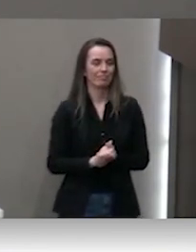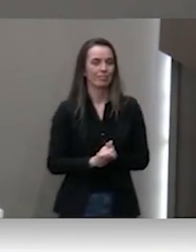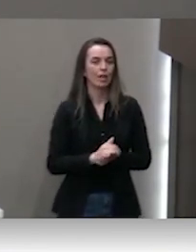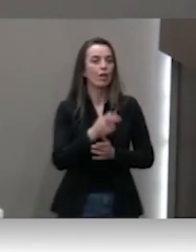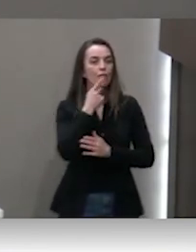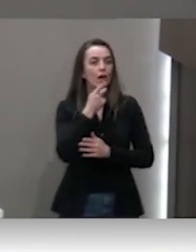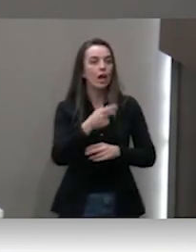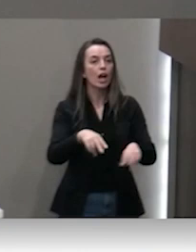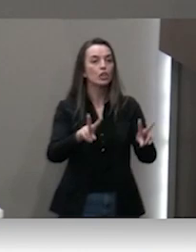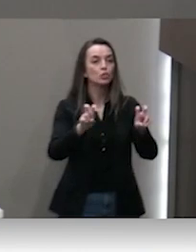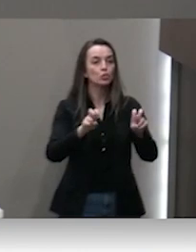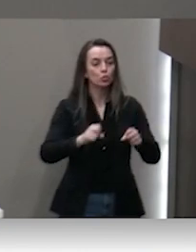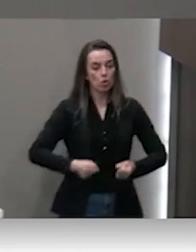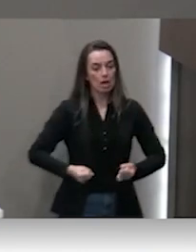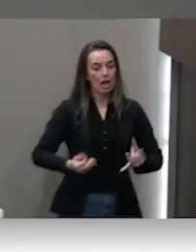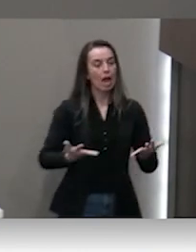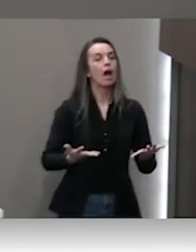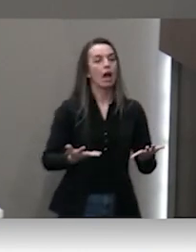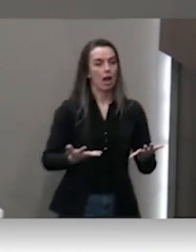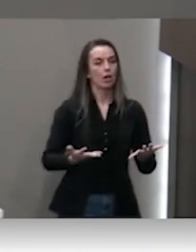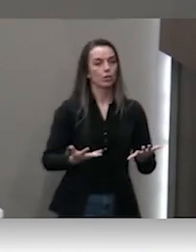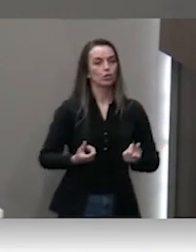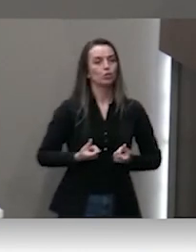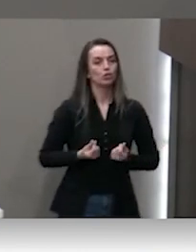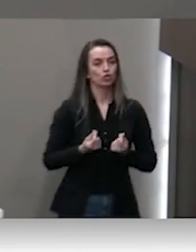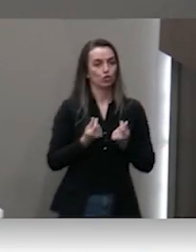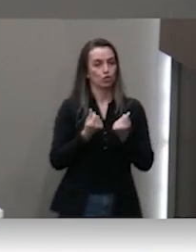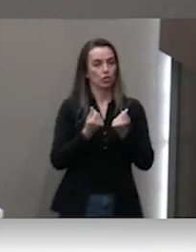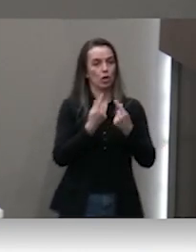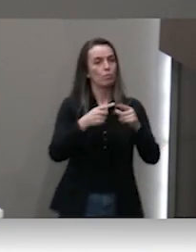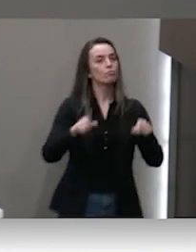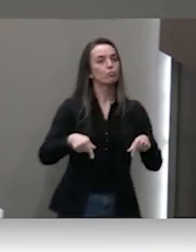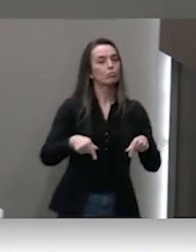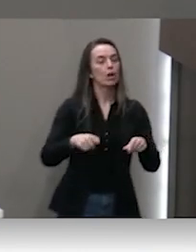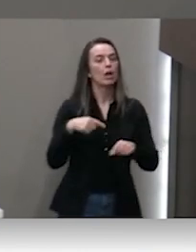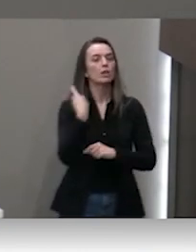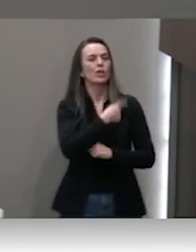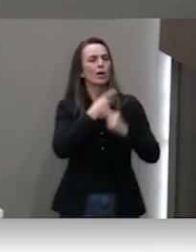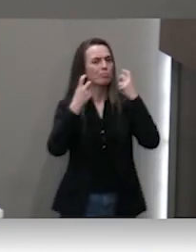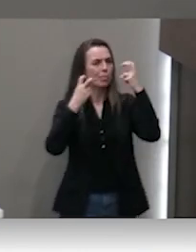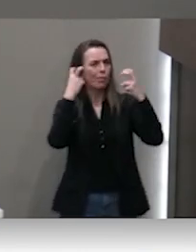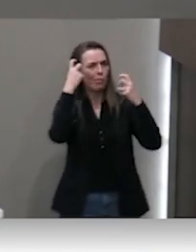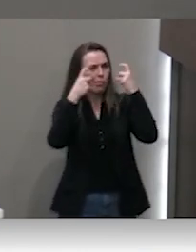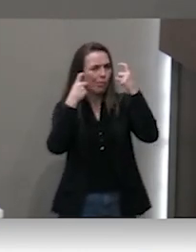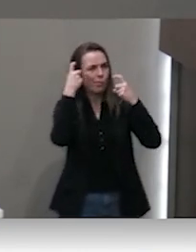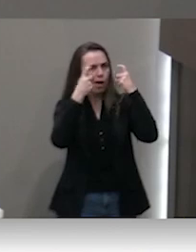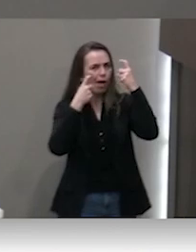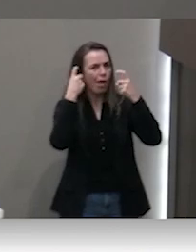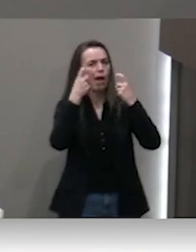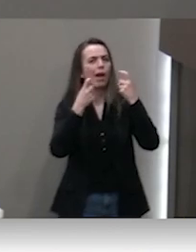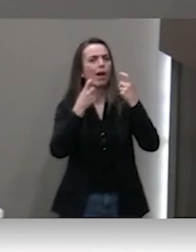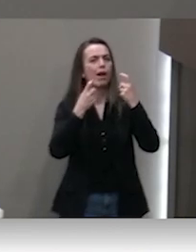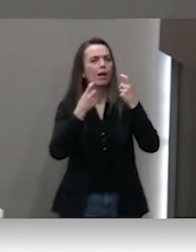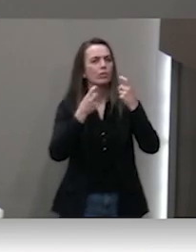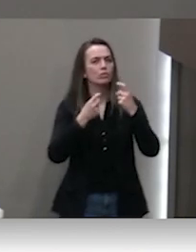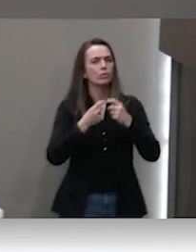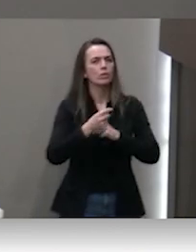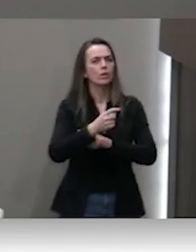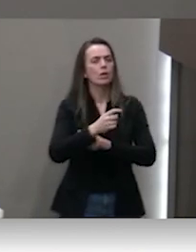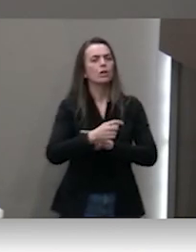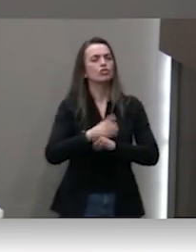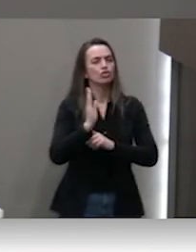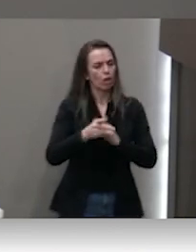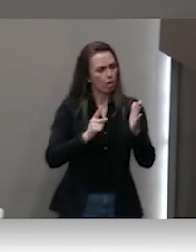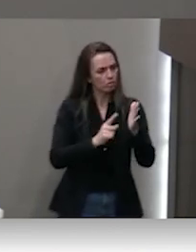em gastos do dinheiro público. Isso tem nos preocupado, a gente tem denunciado, e está aí 2 projetos de lei